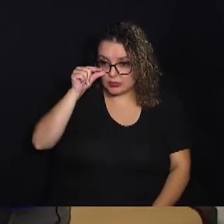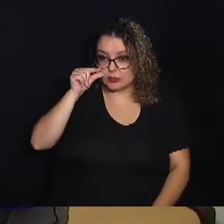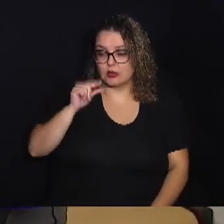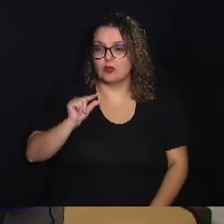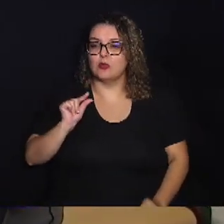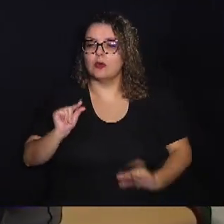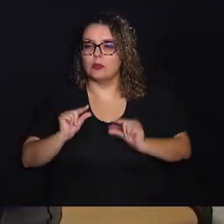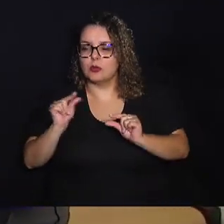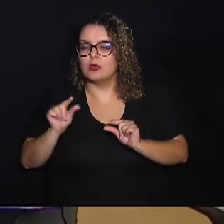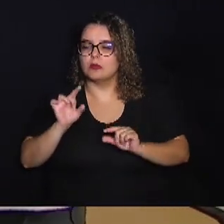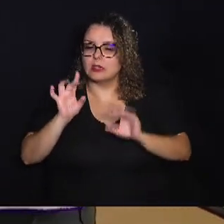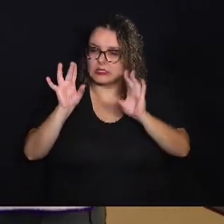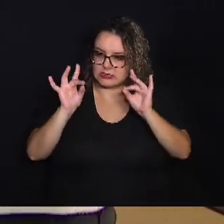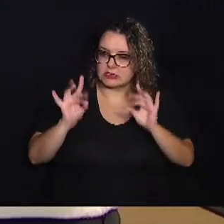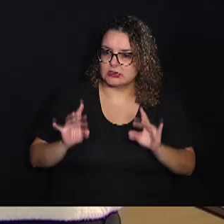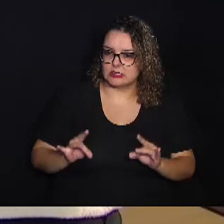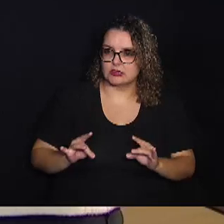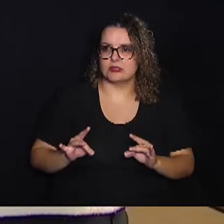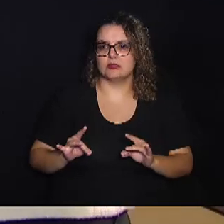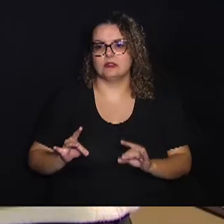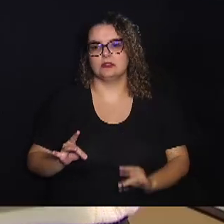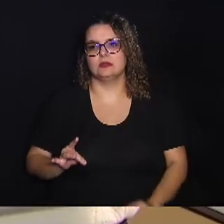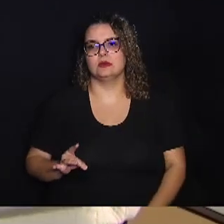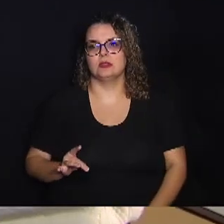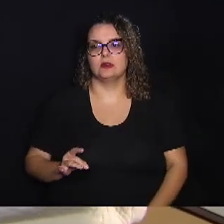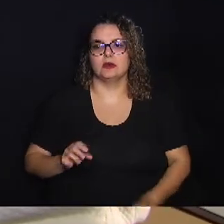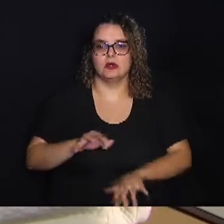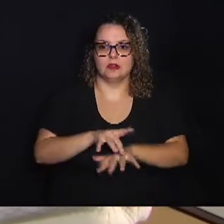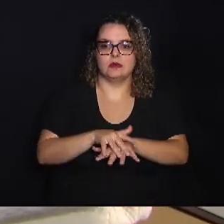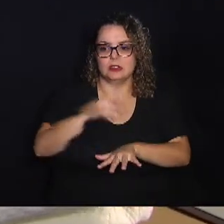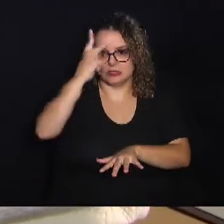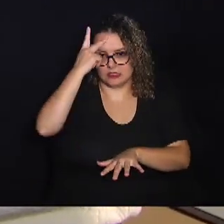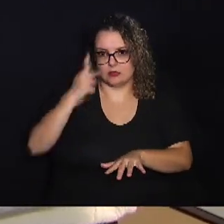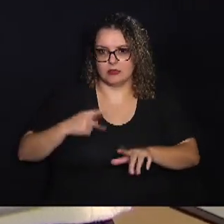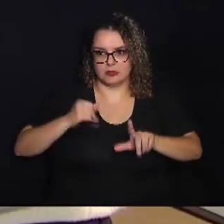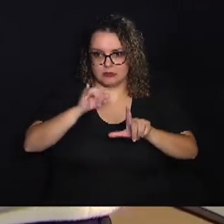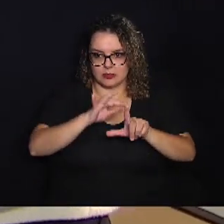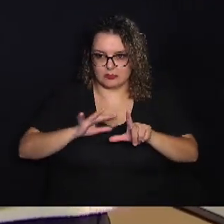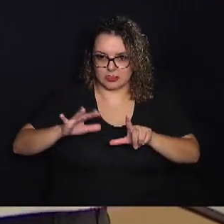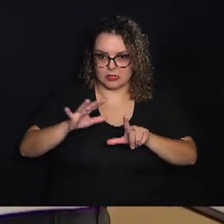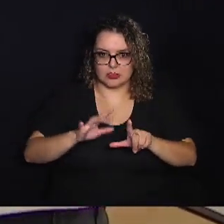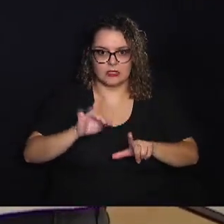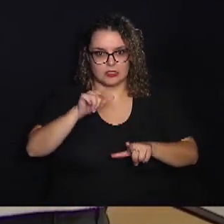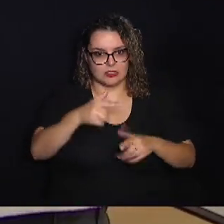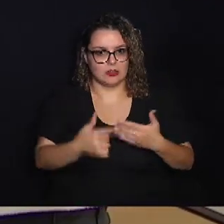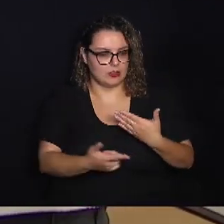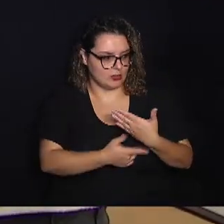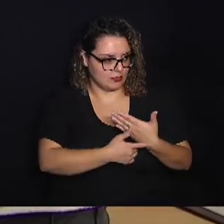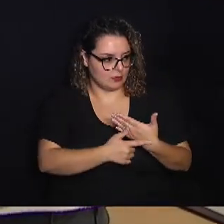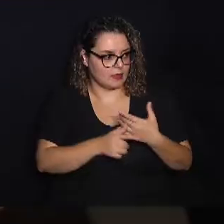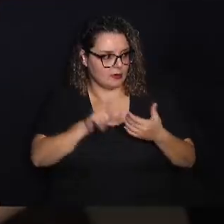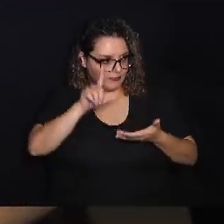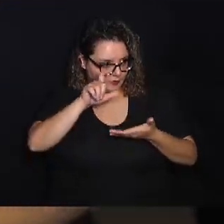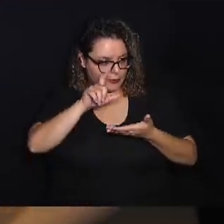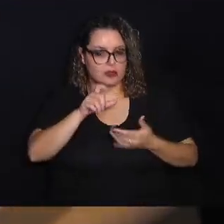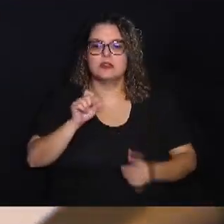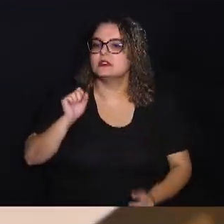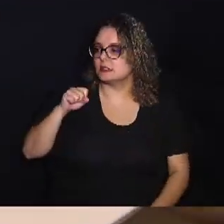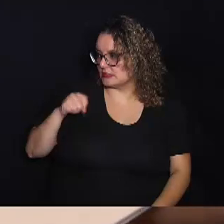pouco especificado, aí coloca o braille na própria imagem. E esse é o papel fotográfico? Isso mesmo.